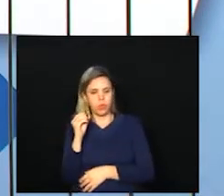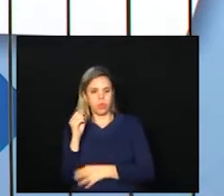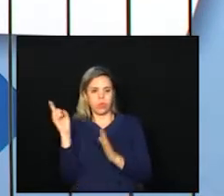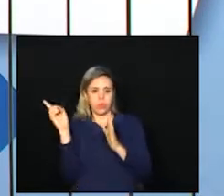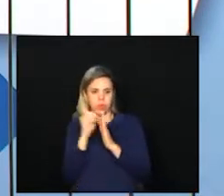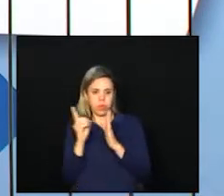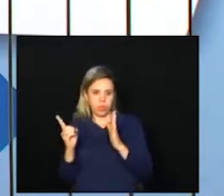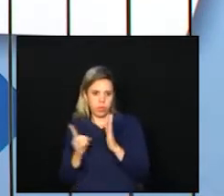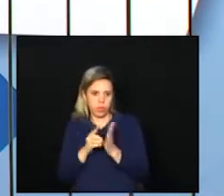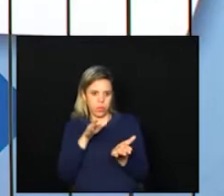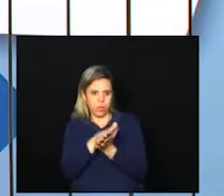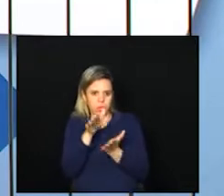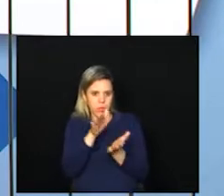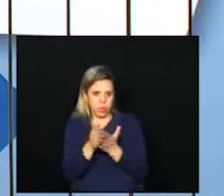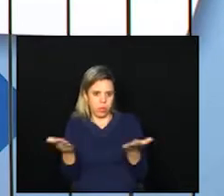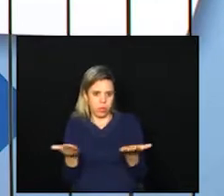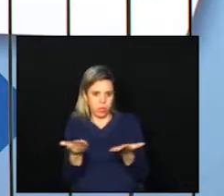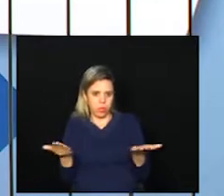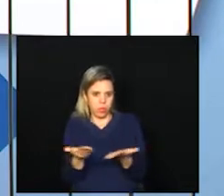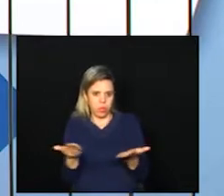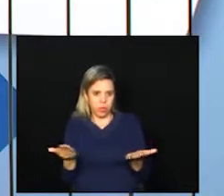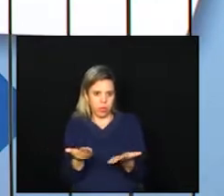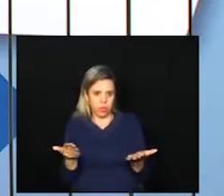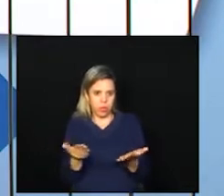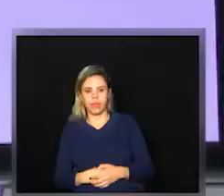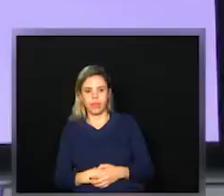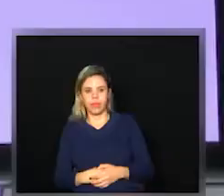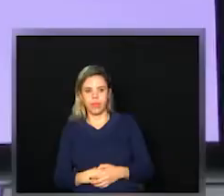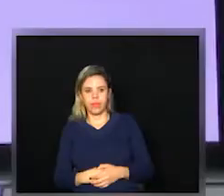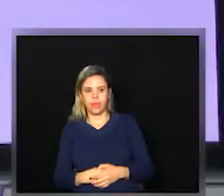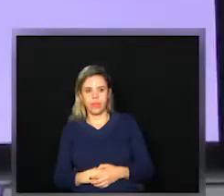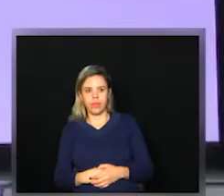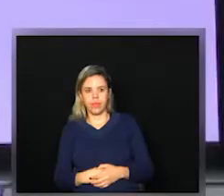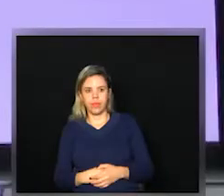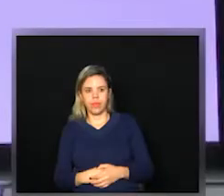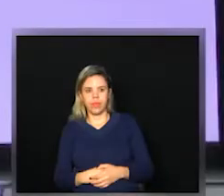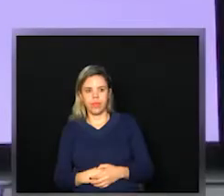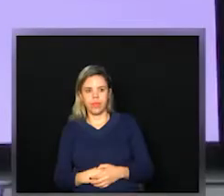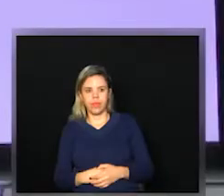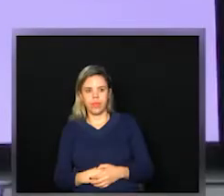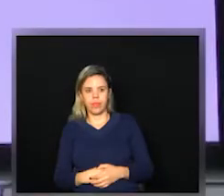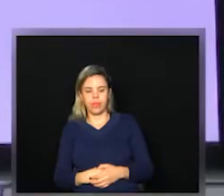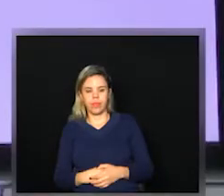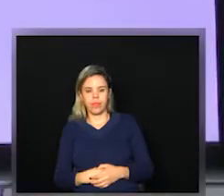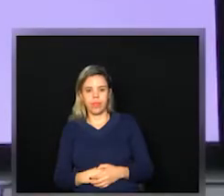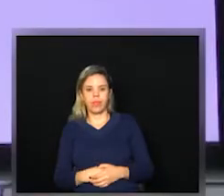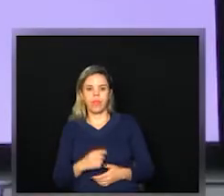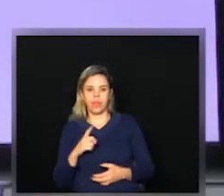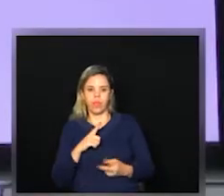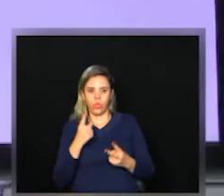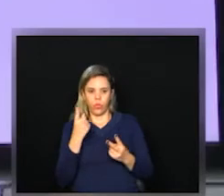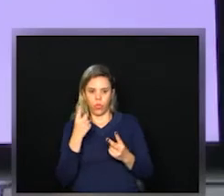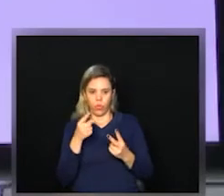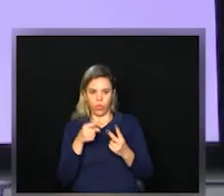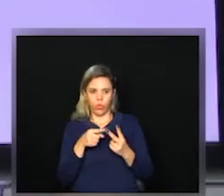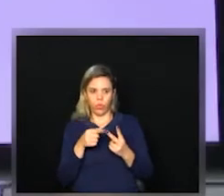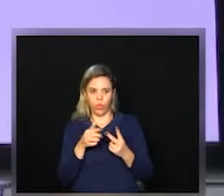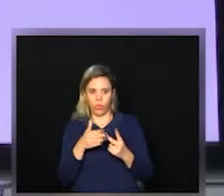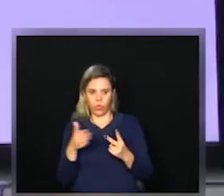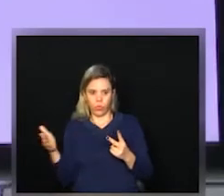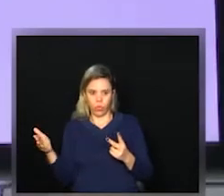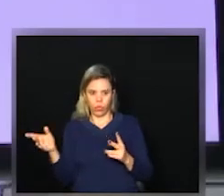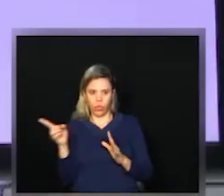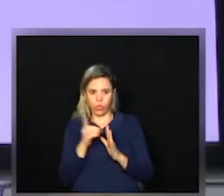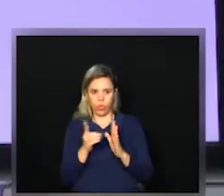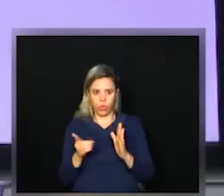decreto foi publicado hoje com as alterações com a nova medida. A gente vai ter 2 períodos, que é de acordo com o